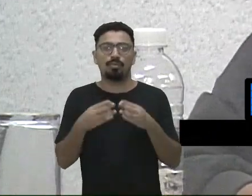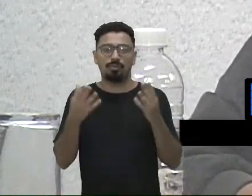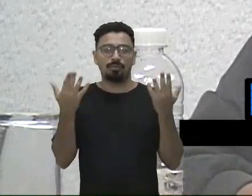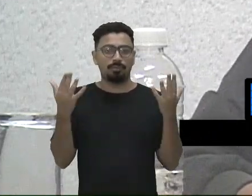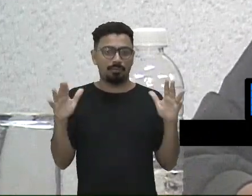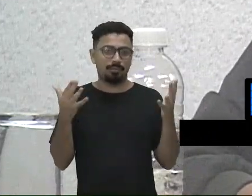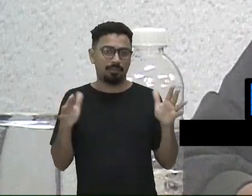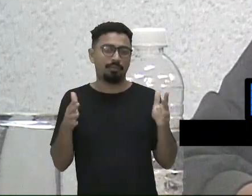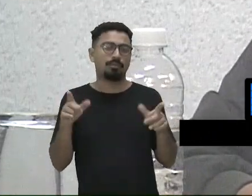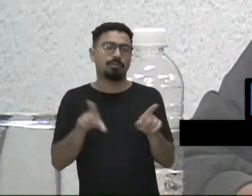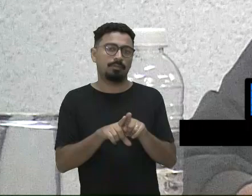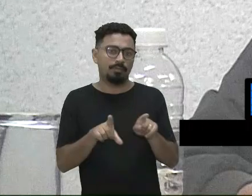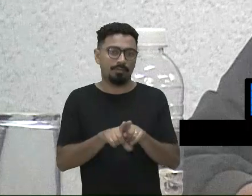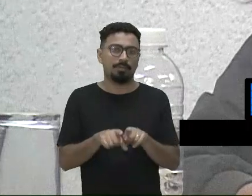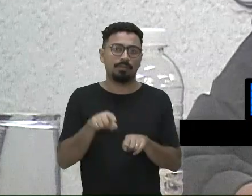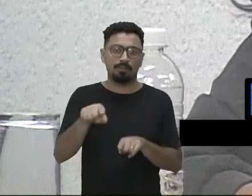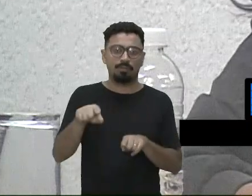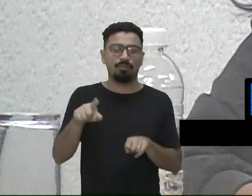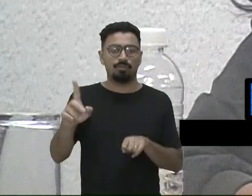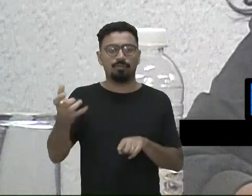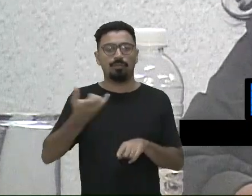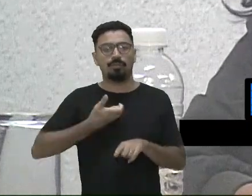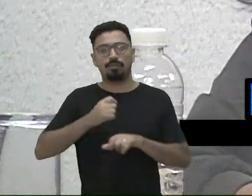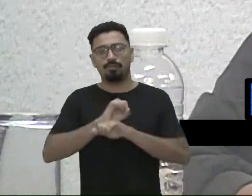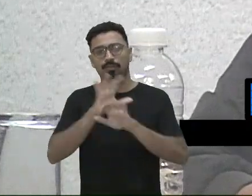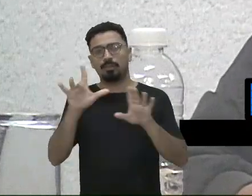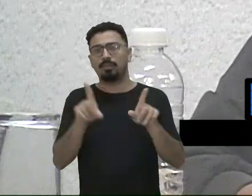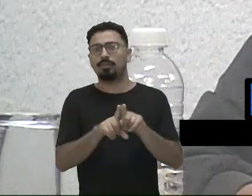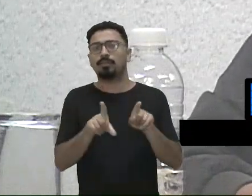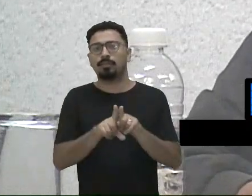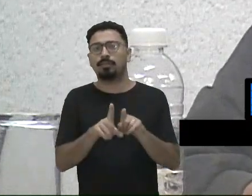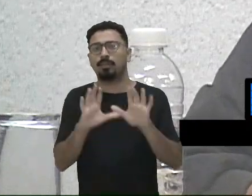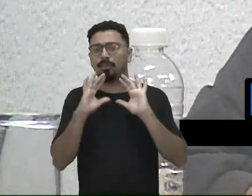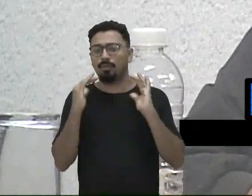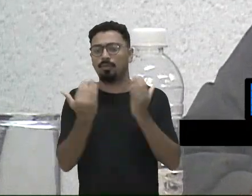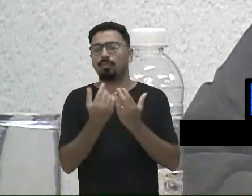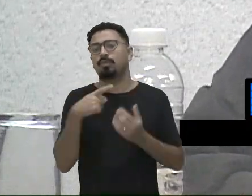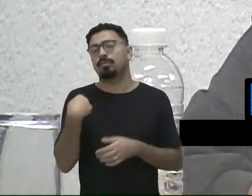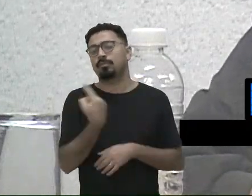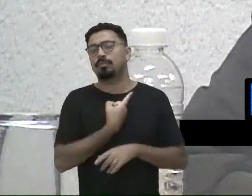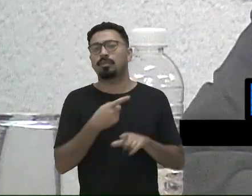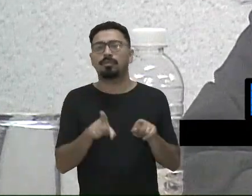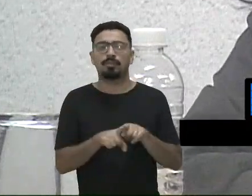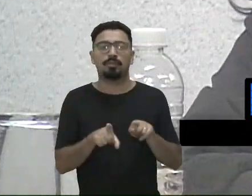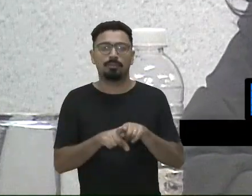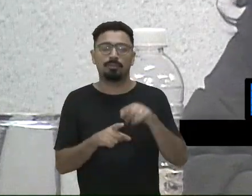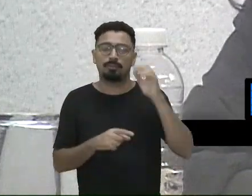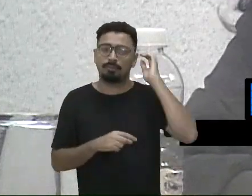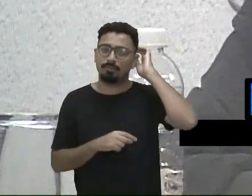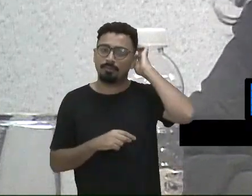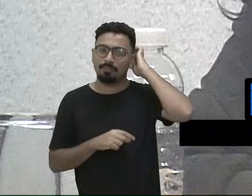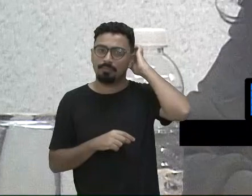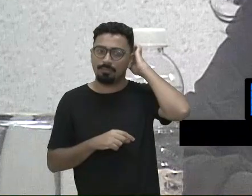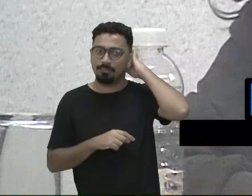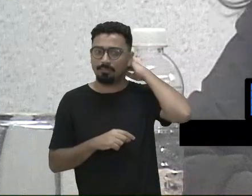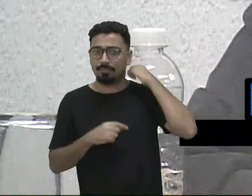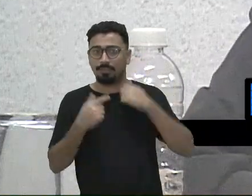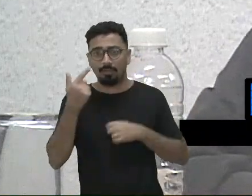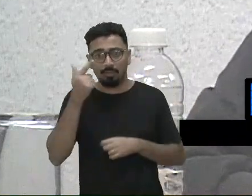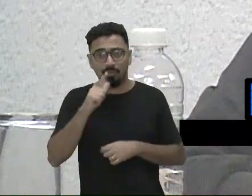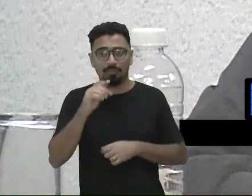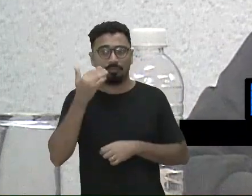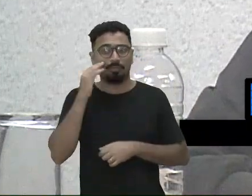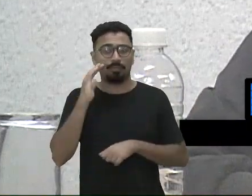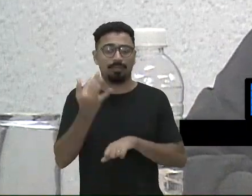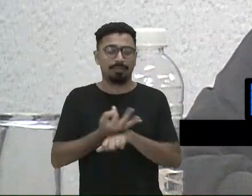muito claro dessa casa para a nossa comunidade. Então, eu considero que toda essa resistência que a gente tem